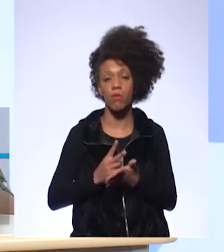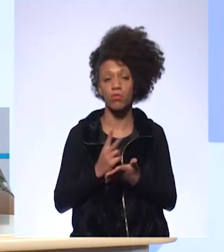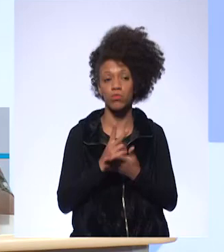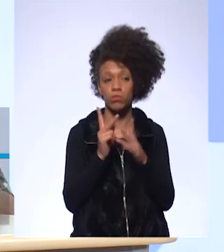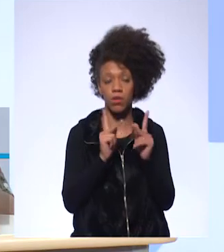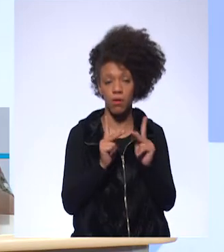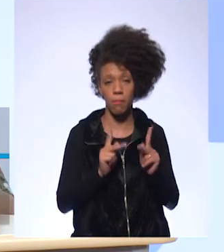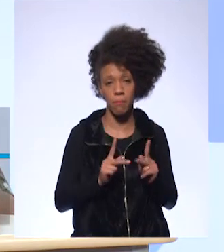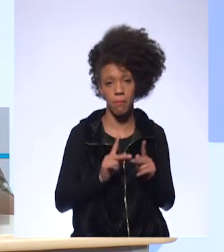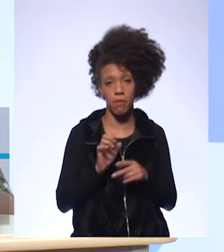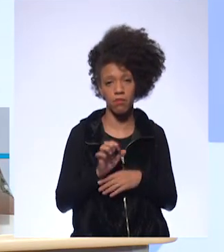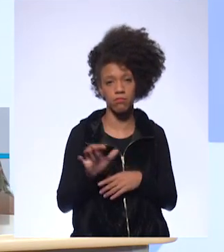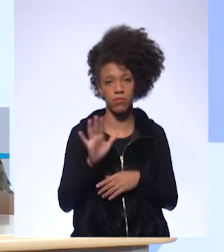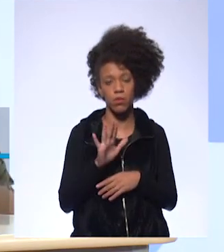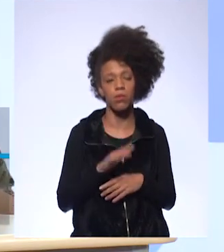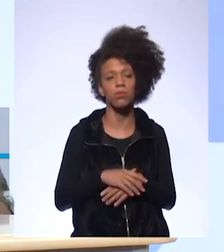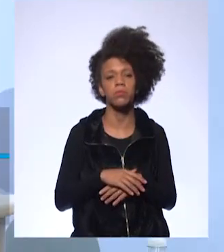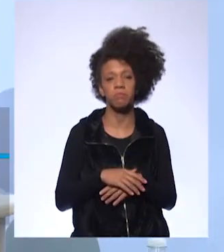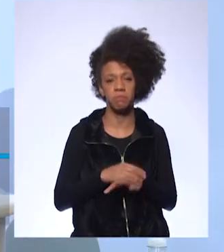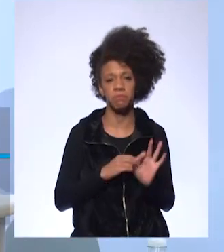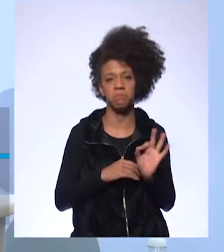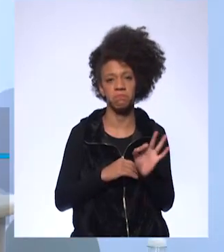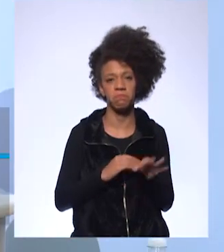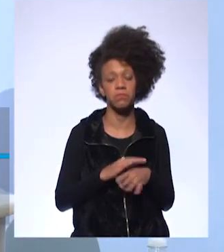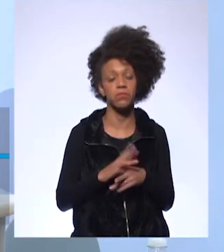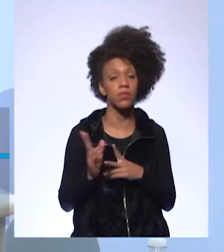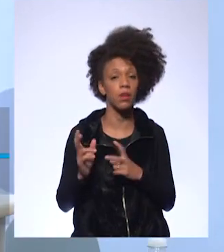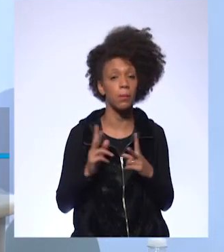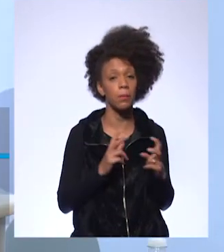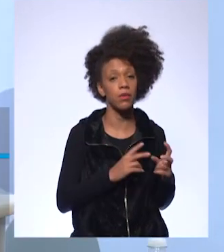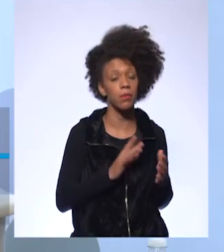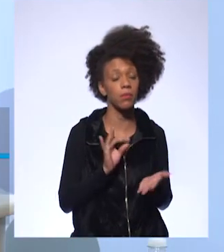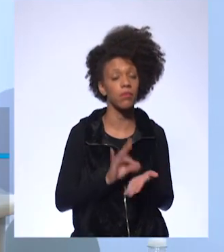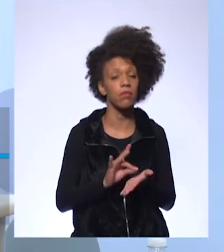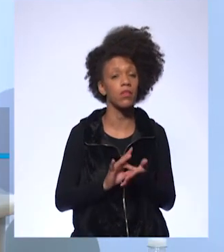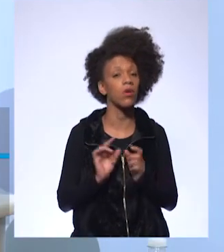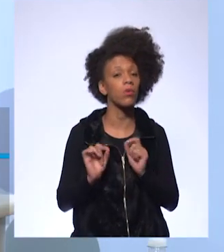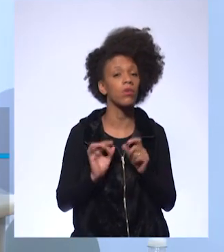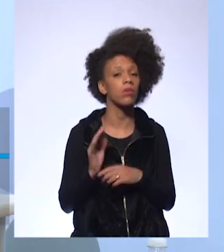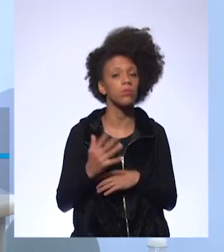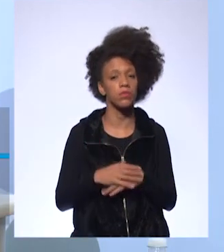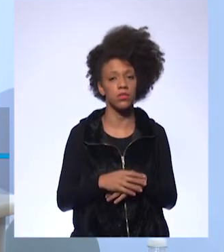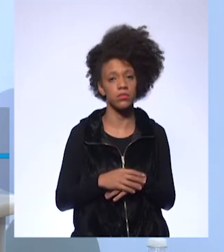na Europa. É isso aí. A gente percebe que, na realidade, o que acontece?